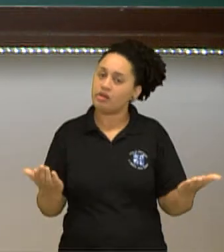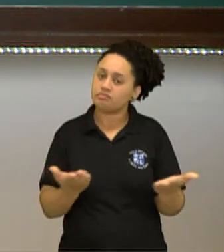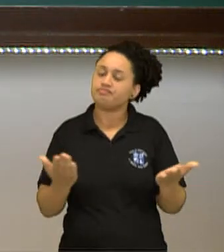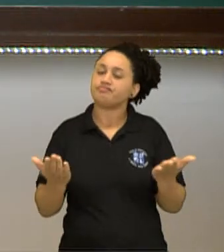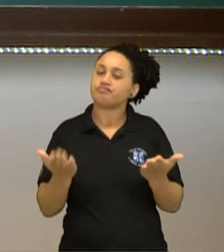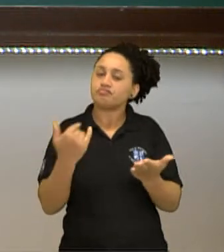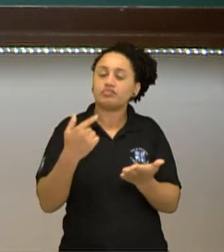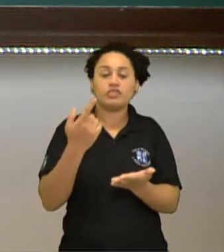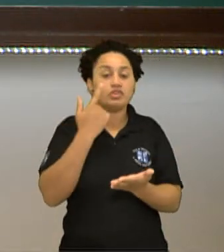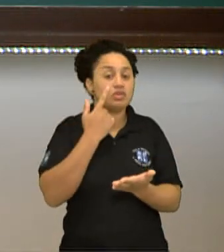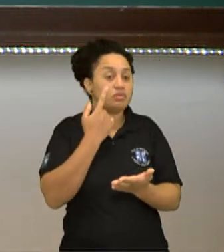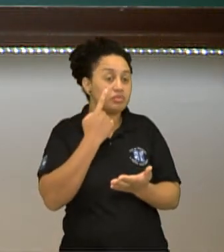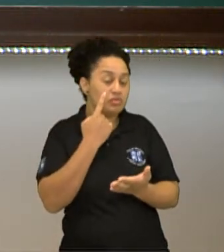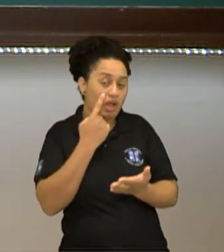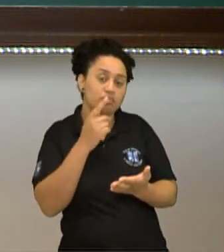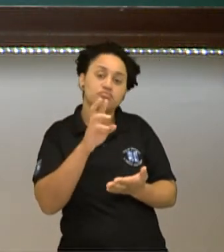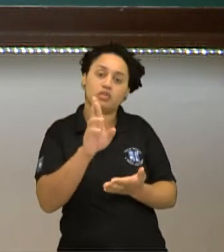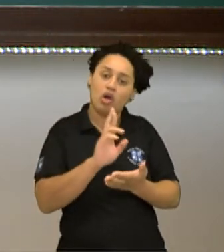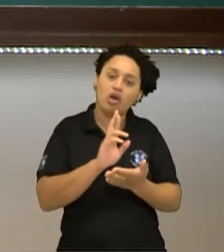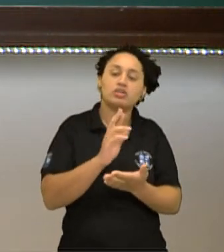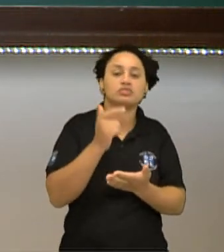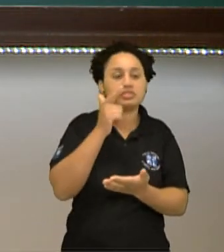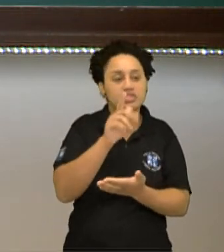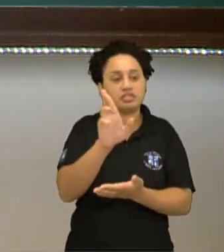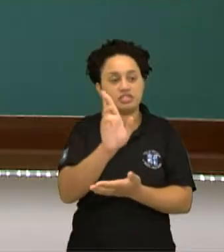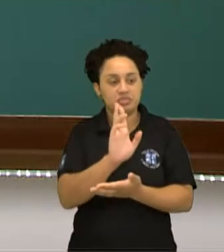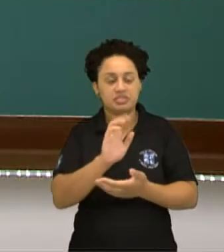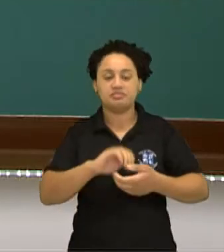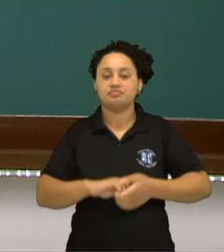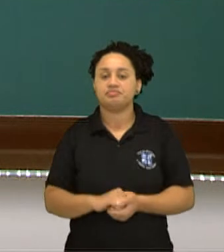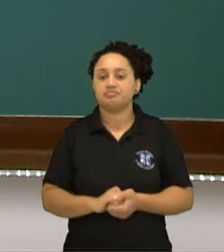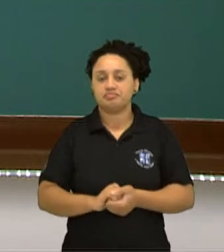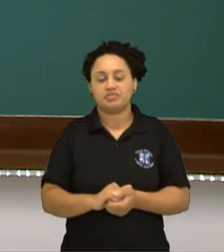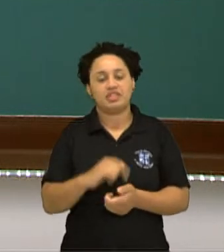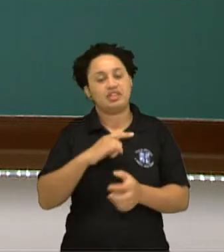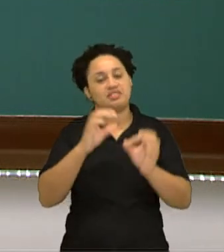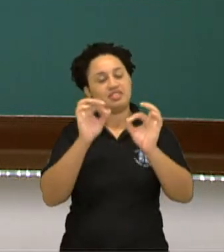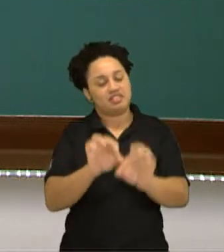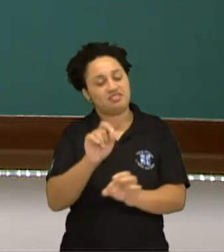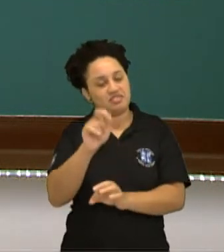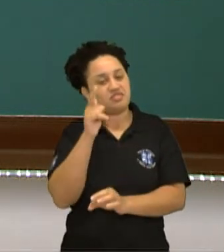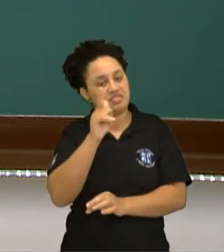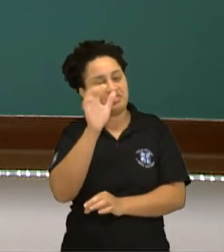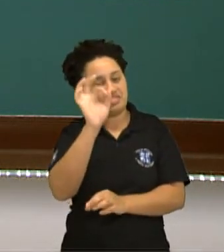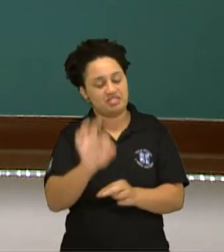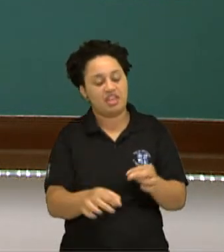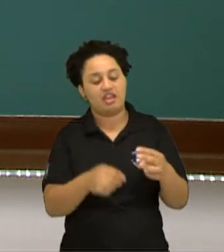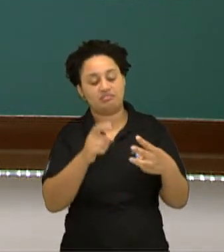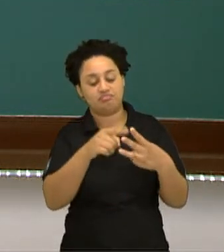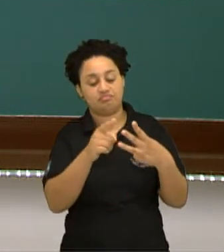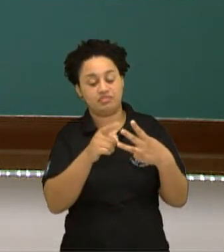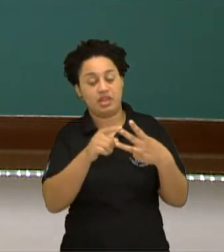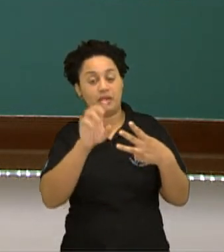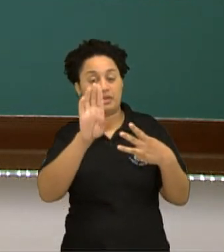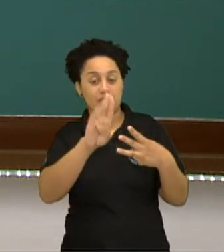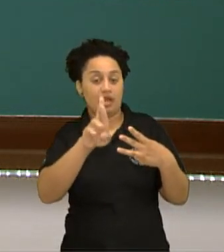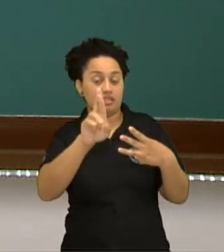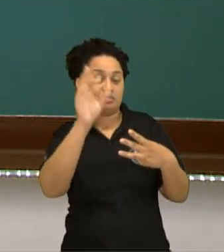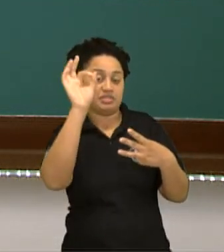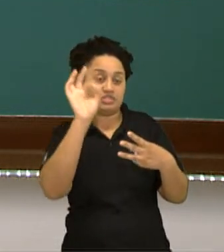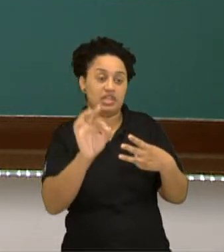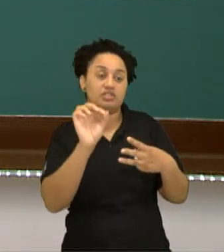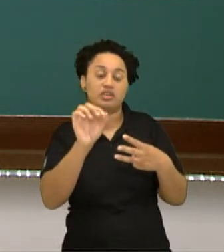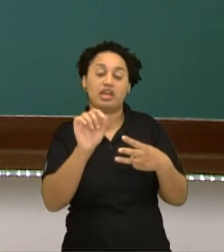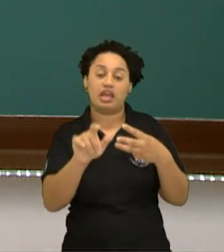Vamos a ver como se quedaram aí, suas respostas. Tenho certeza que você acertou. A resposta certa é a B, de